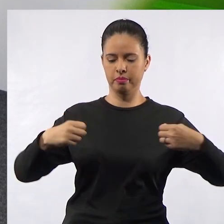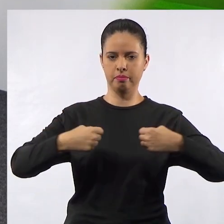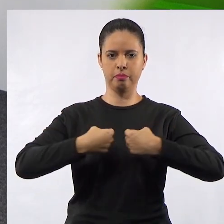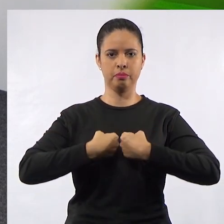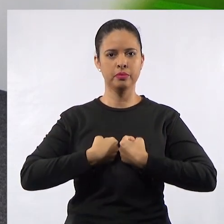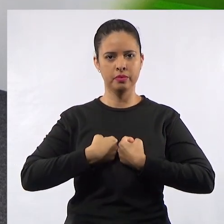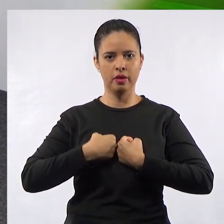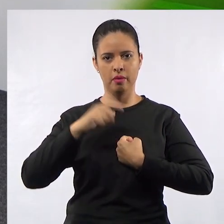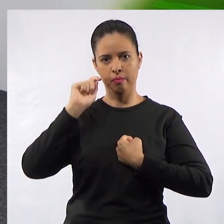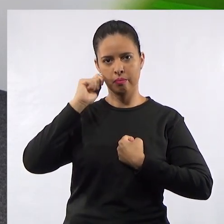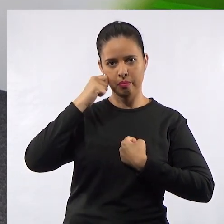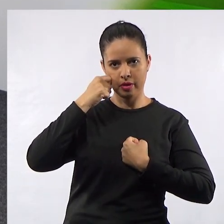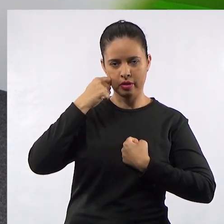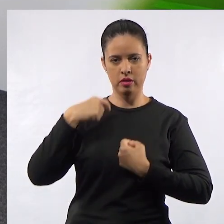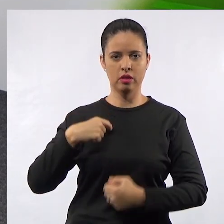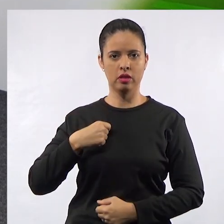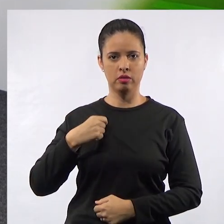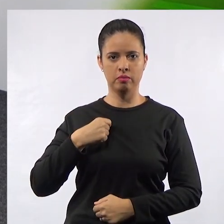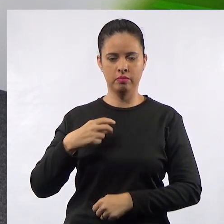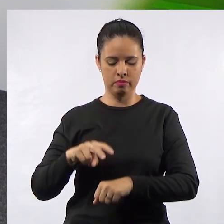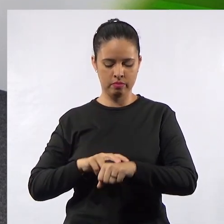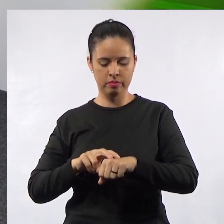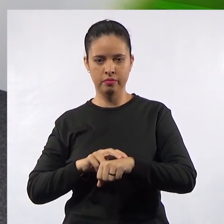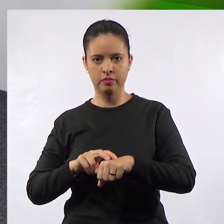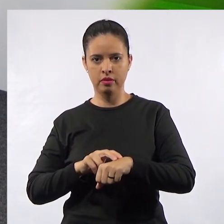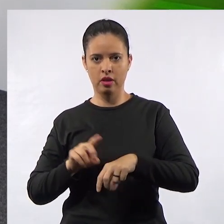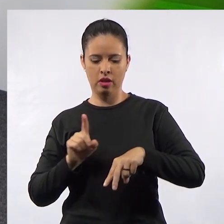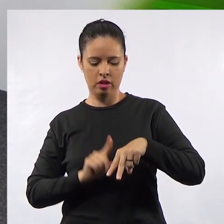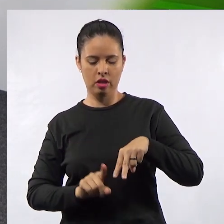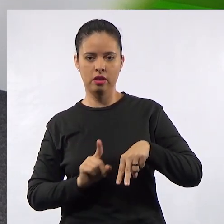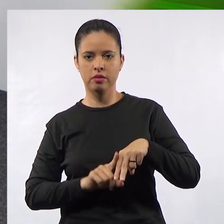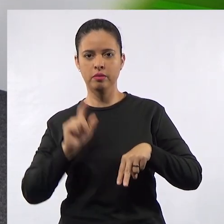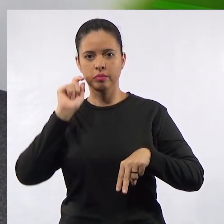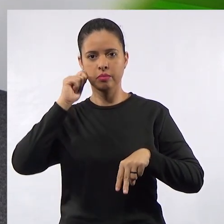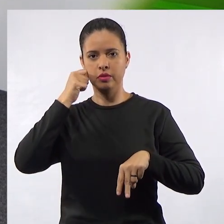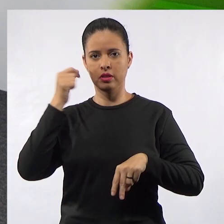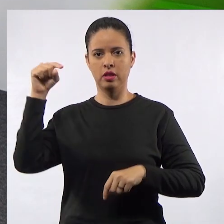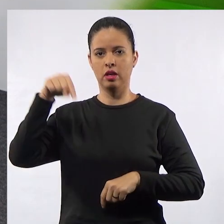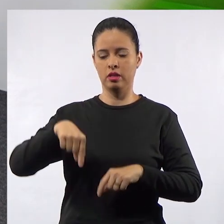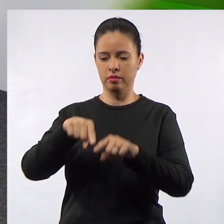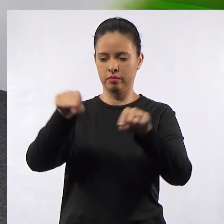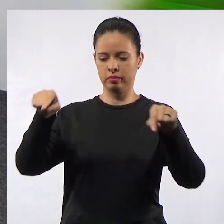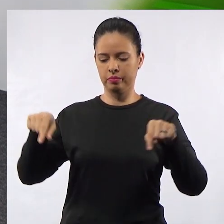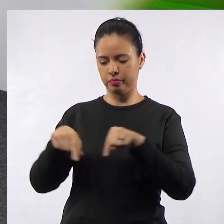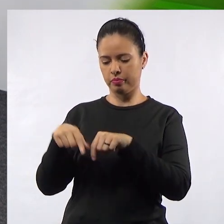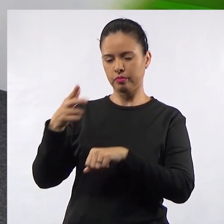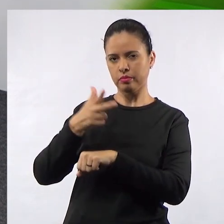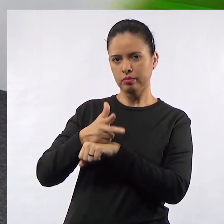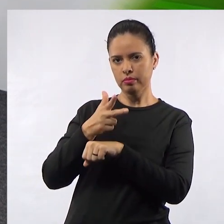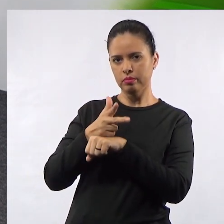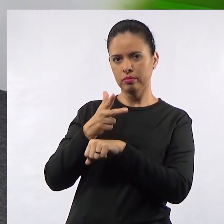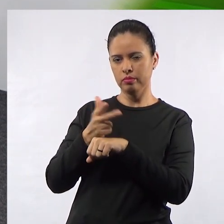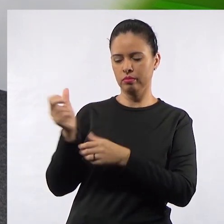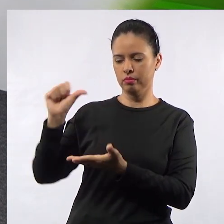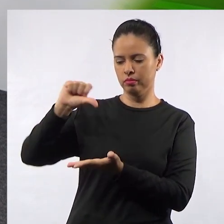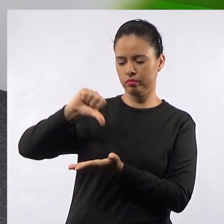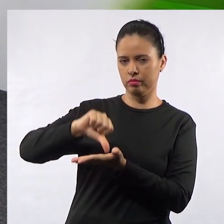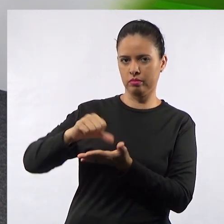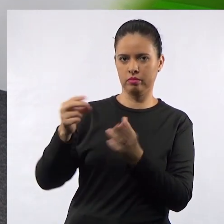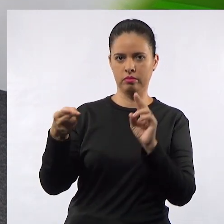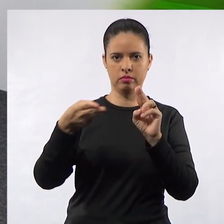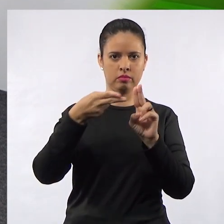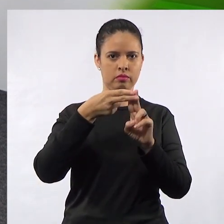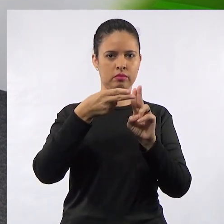com uma camisa verde e uma calça preta estou aqui no estúdio de gravações aqui do campus Porto Velho zona norte dentro